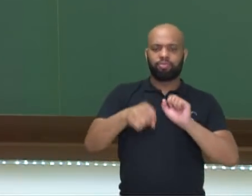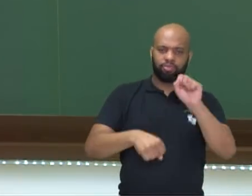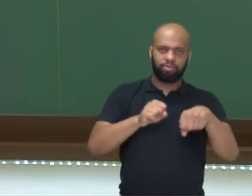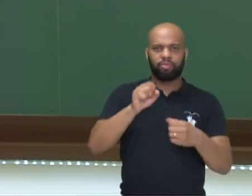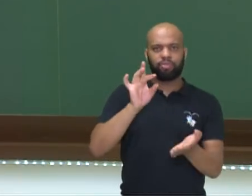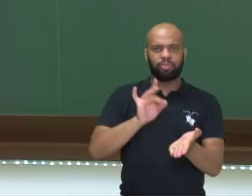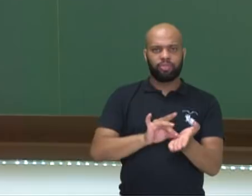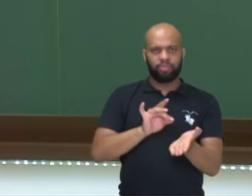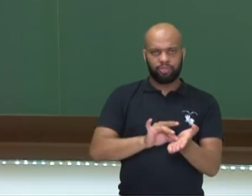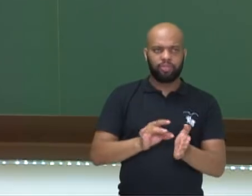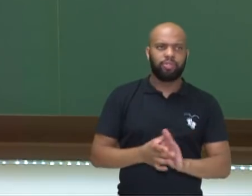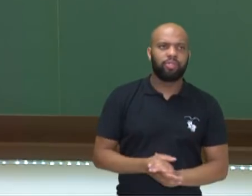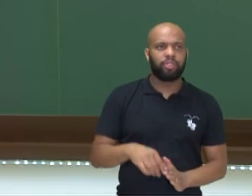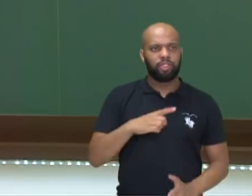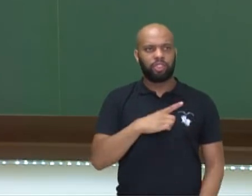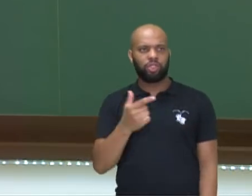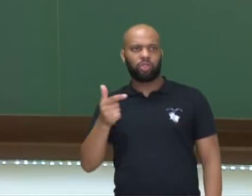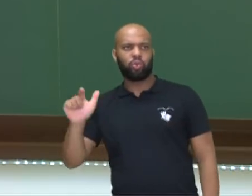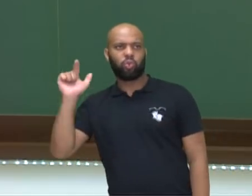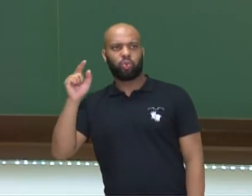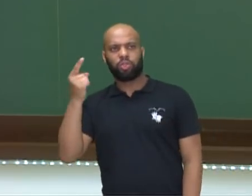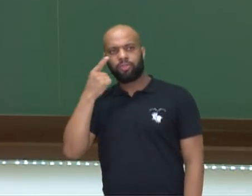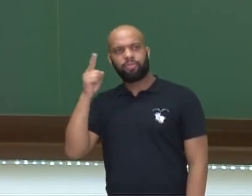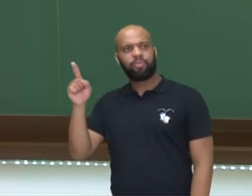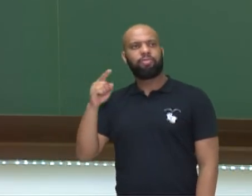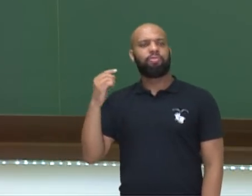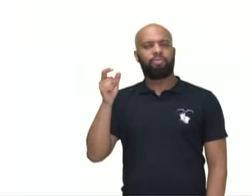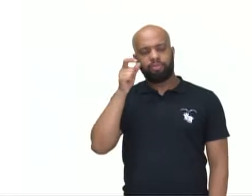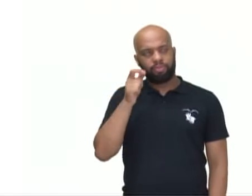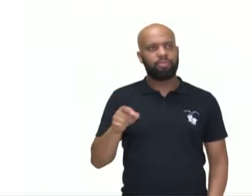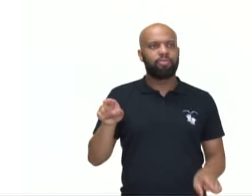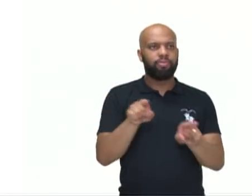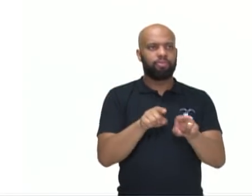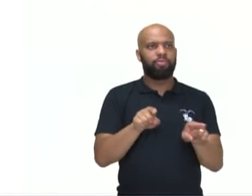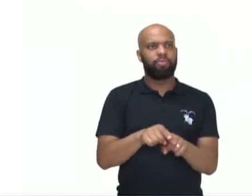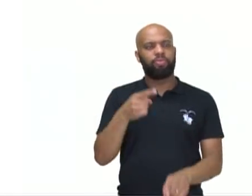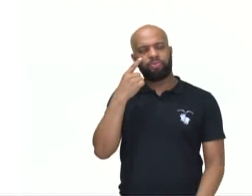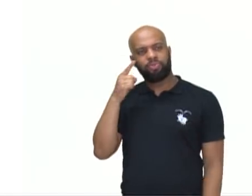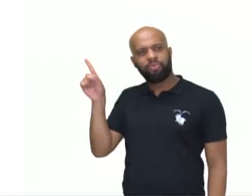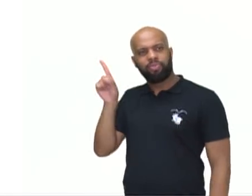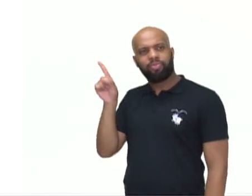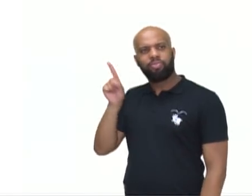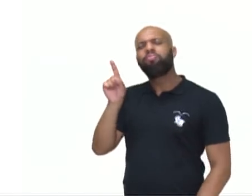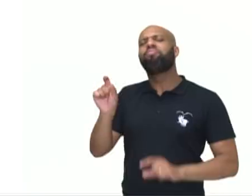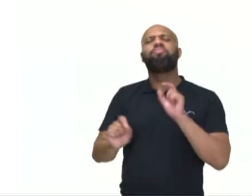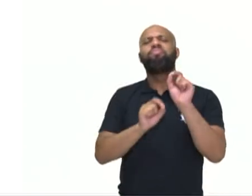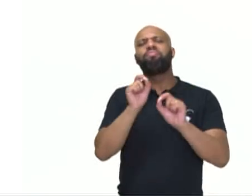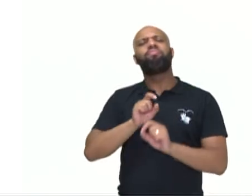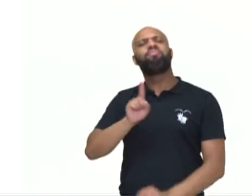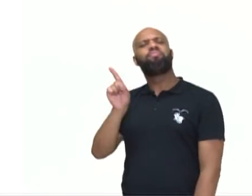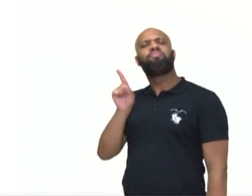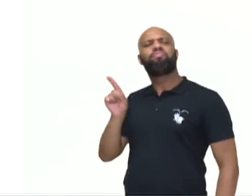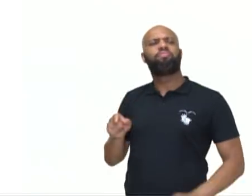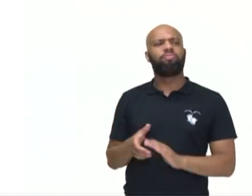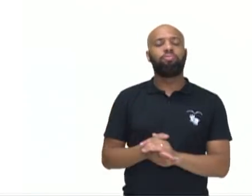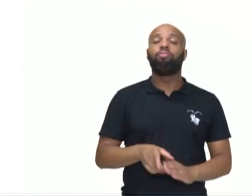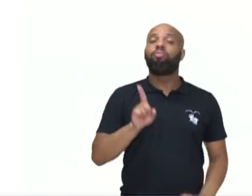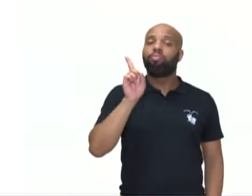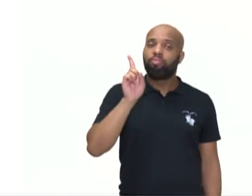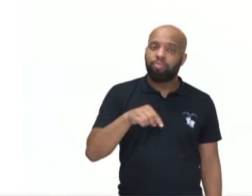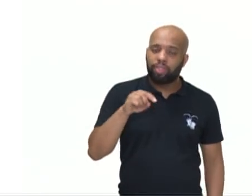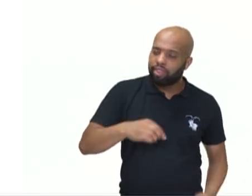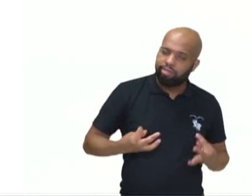de verdade. Outro equipamento muito interessante é o Hard Light Switch. Esse já é aquele